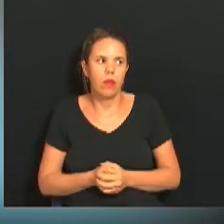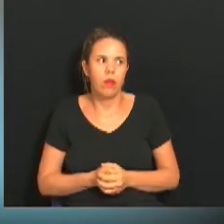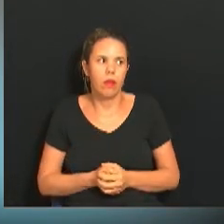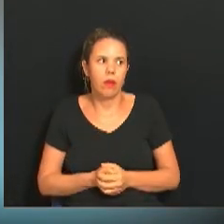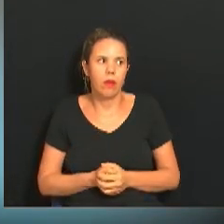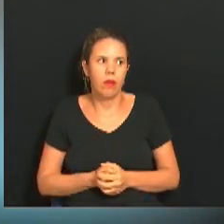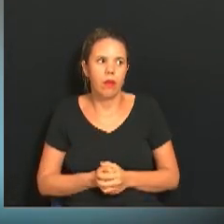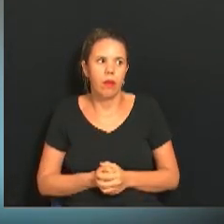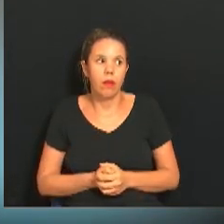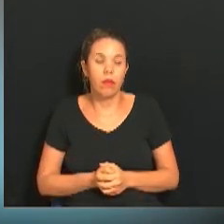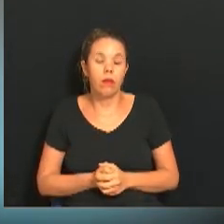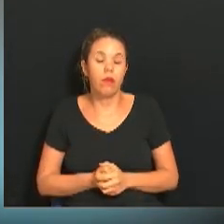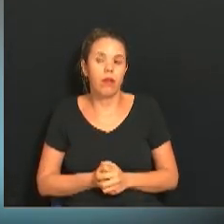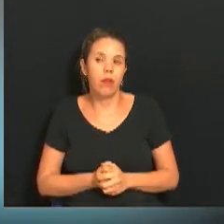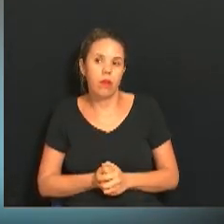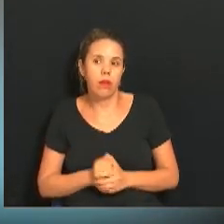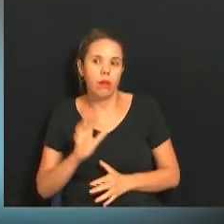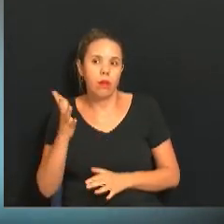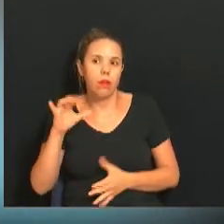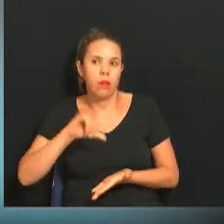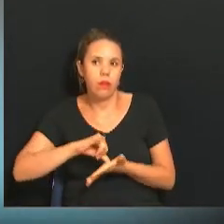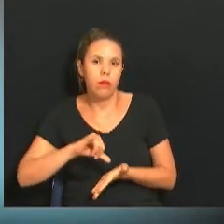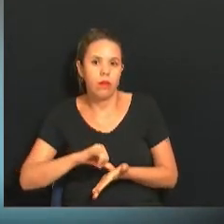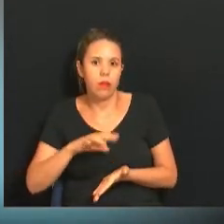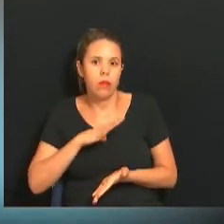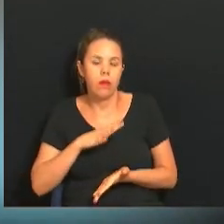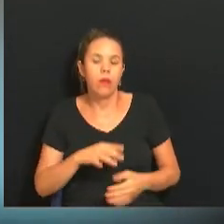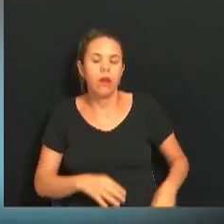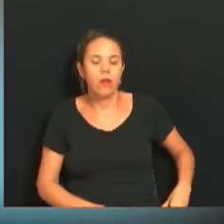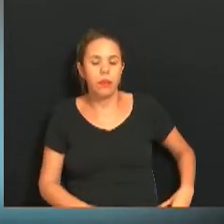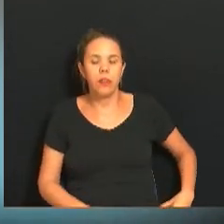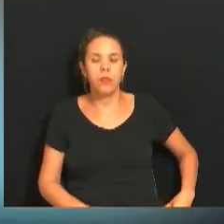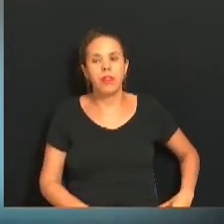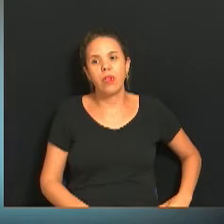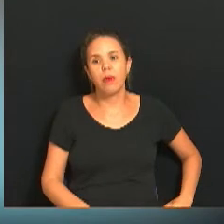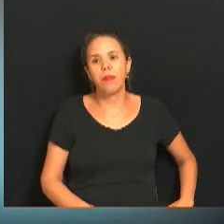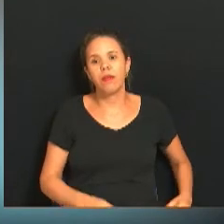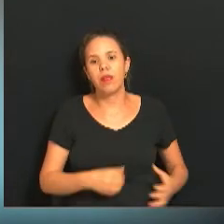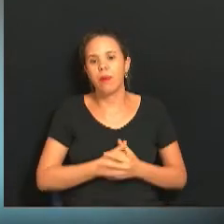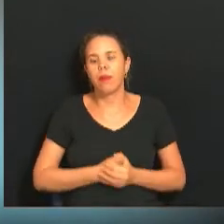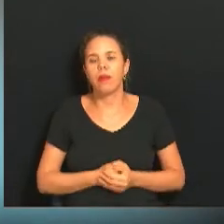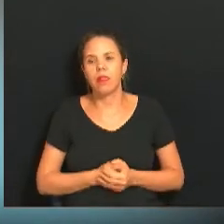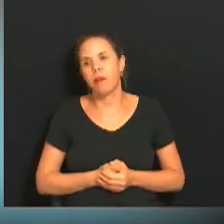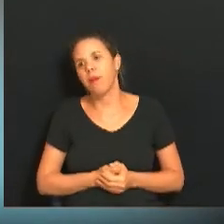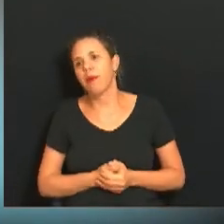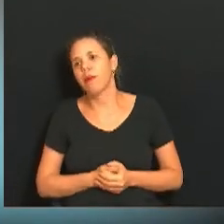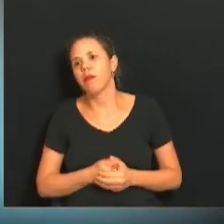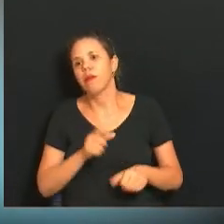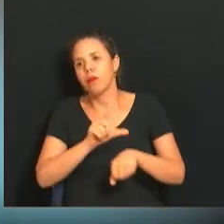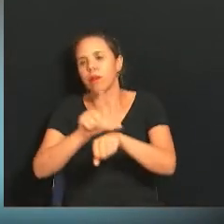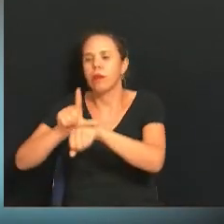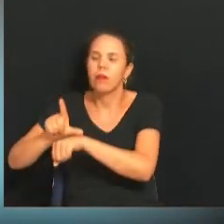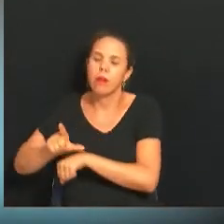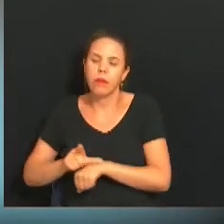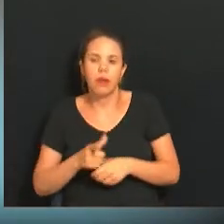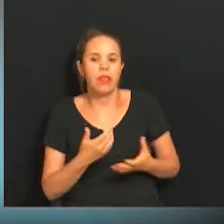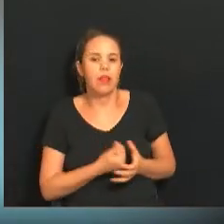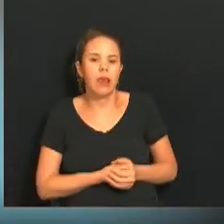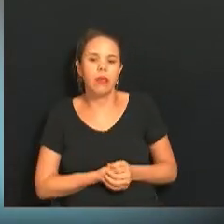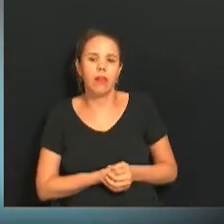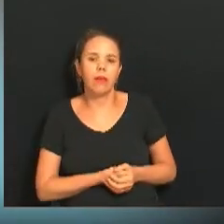entendeu? Tudo isso está acontecendo no centro da cidade. Os comerciantes ali, que nós fizemos uma reunião um tempo atrás, lá na Estação